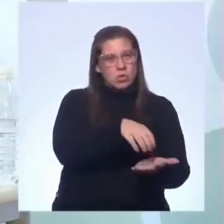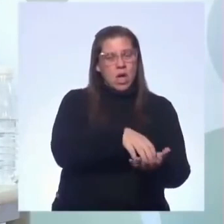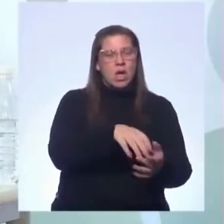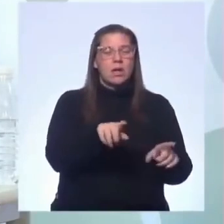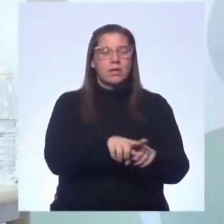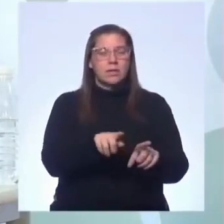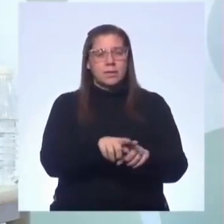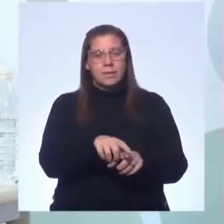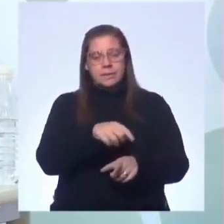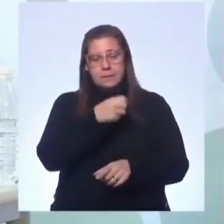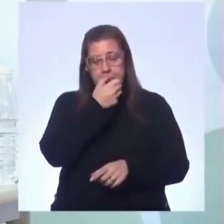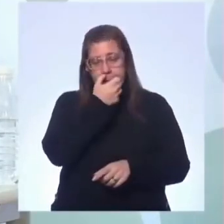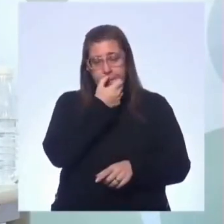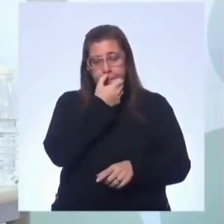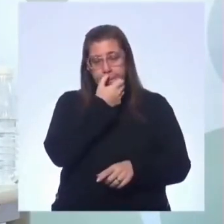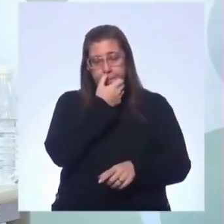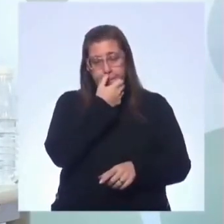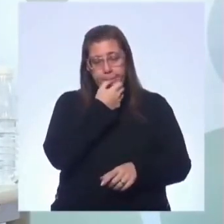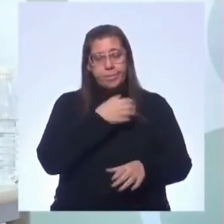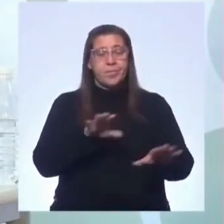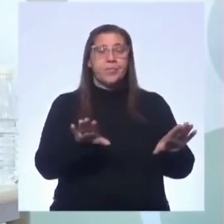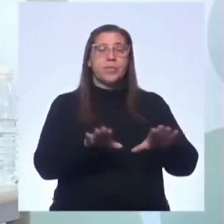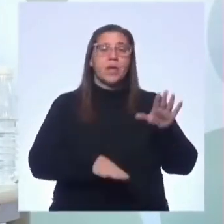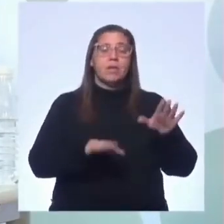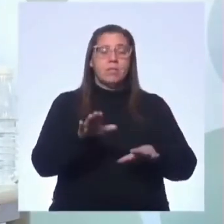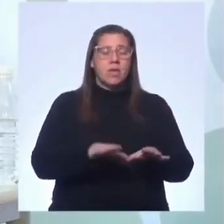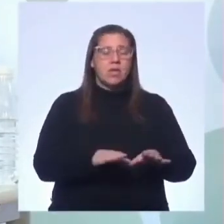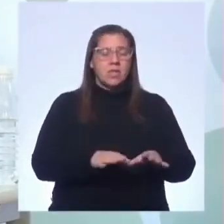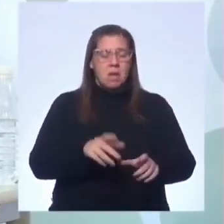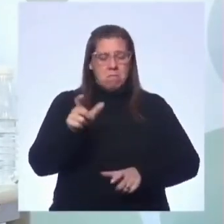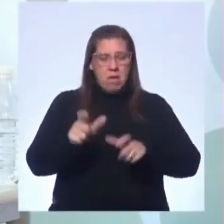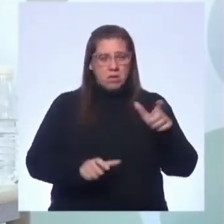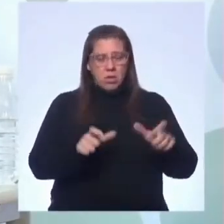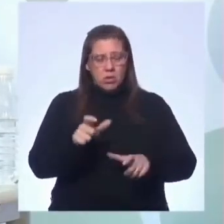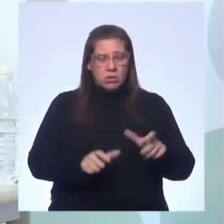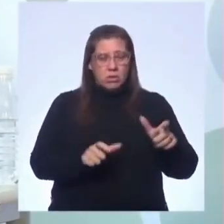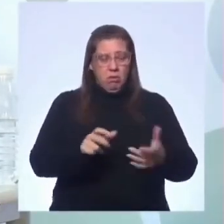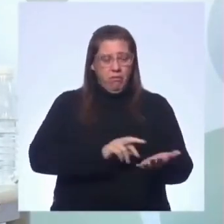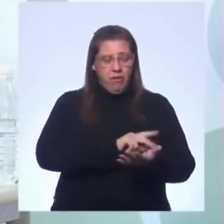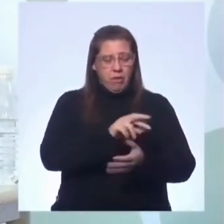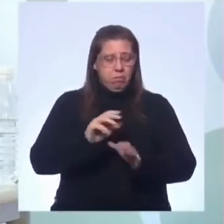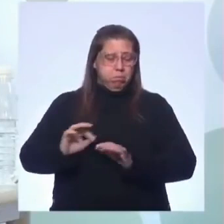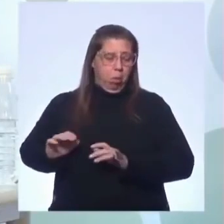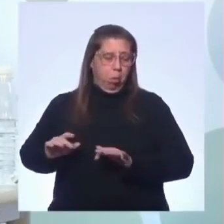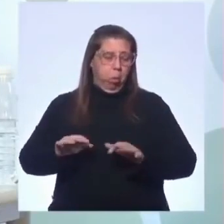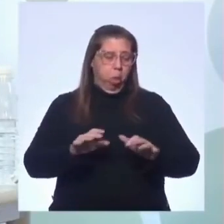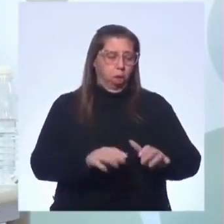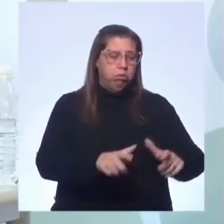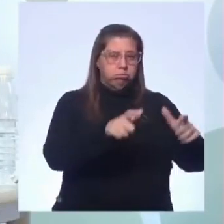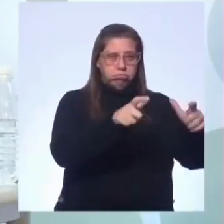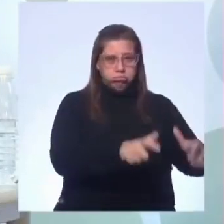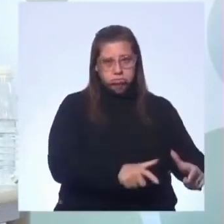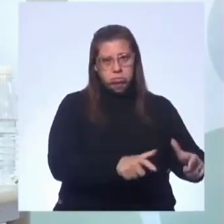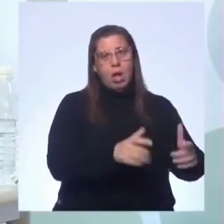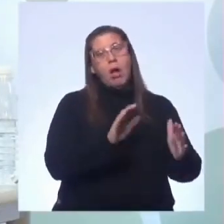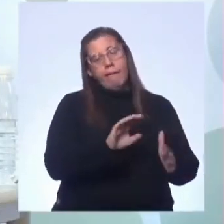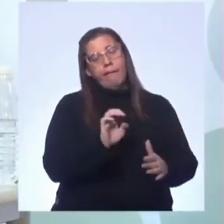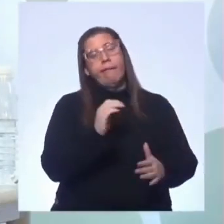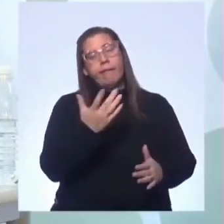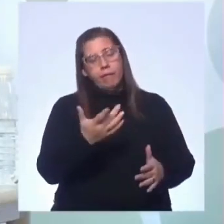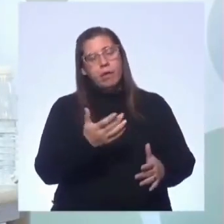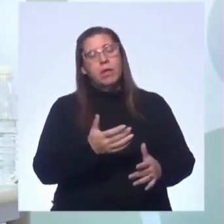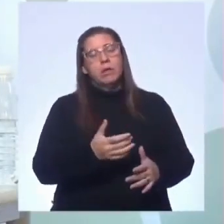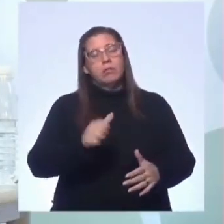se concentra muita gente em locais que não dá uma infraestrutura adequada e esse processo ele só